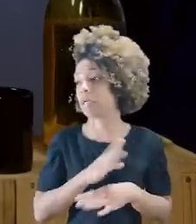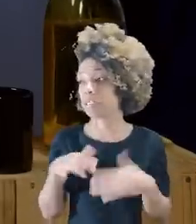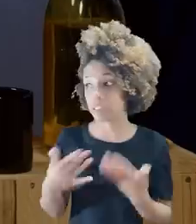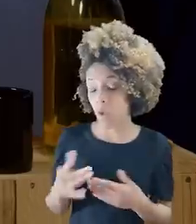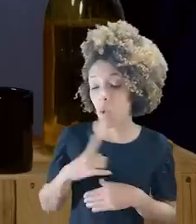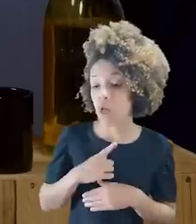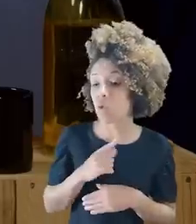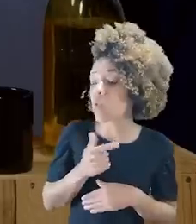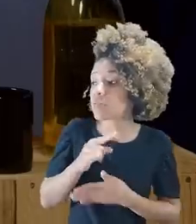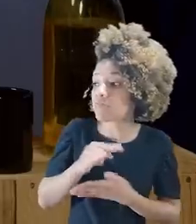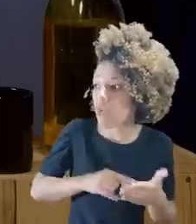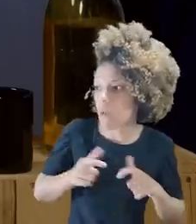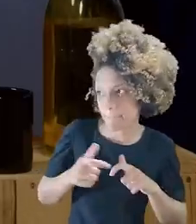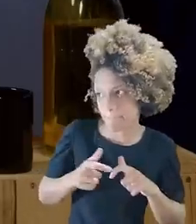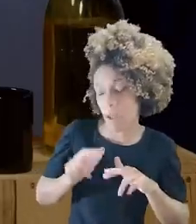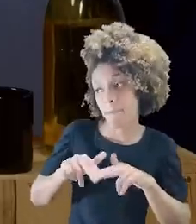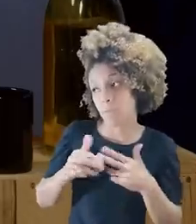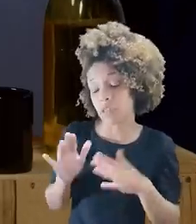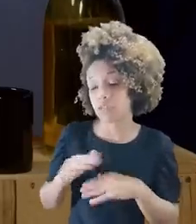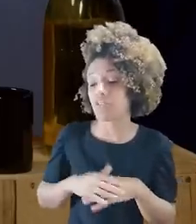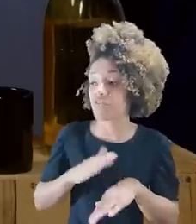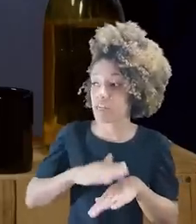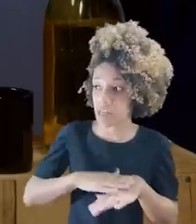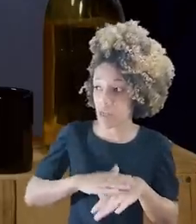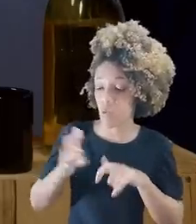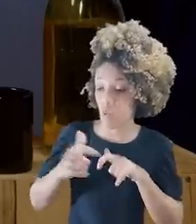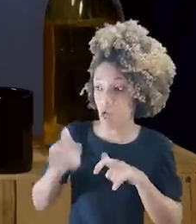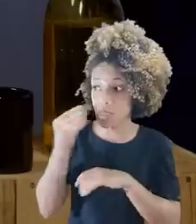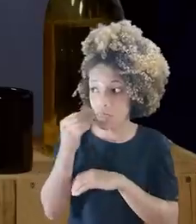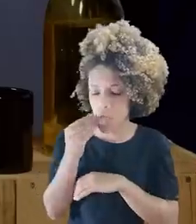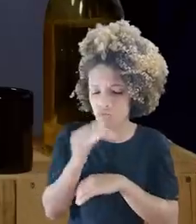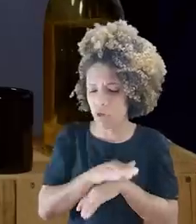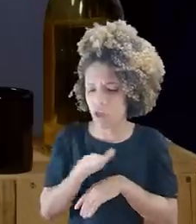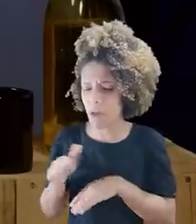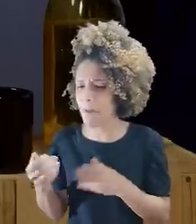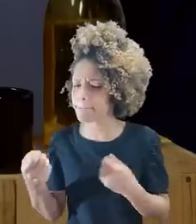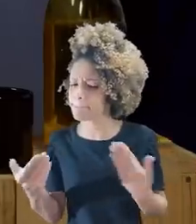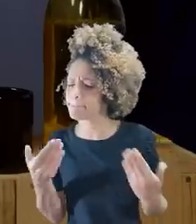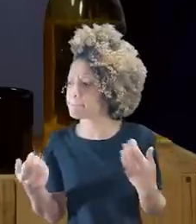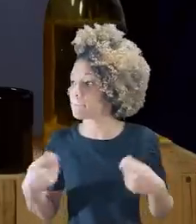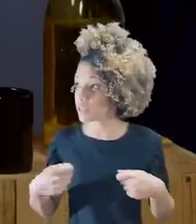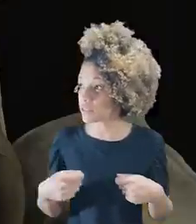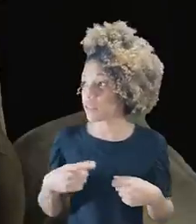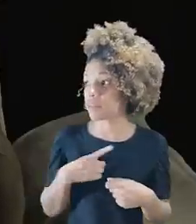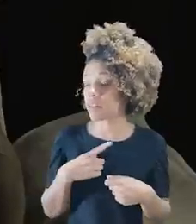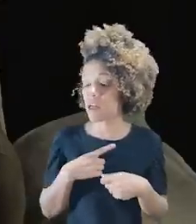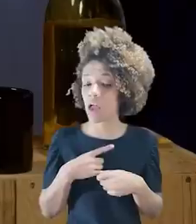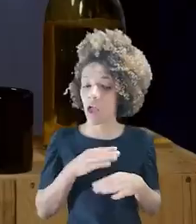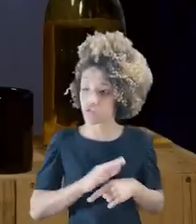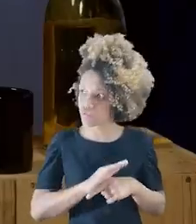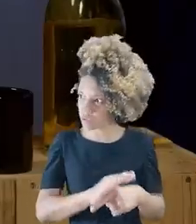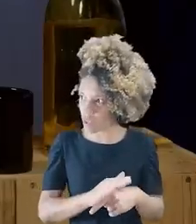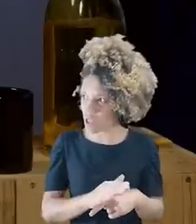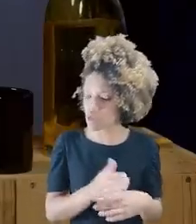gente não é diagnosticado por isso que quando você vai fazer teste na criança começa a desconfiar você já precisa eh ajudar